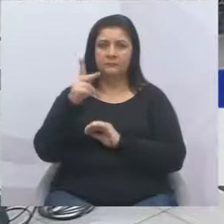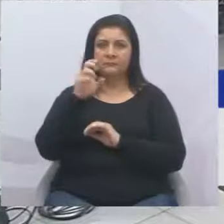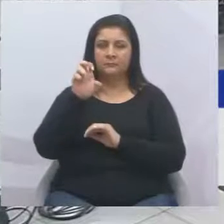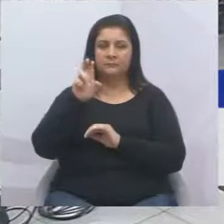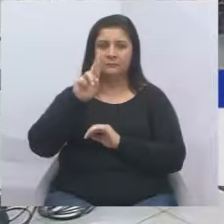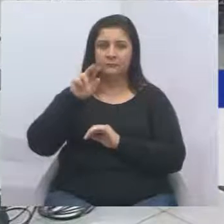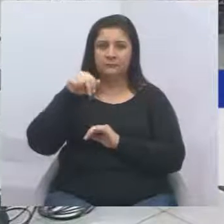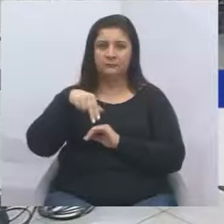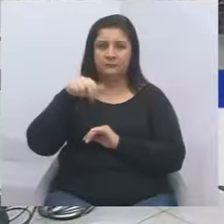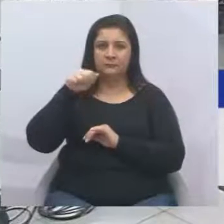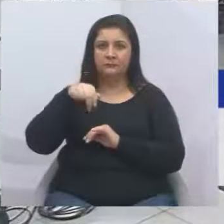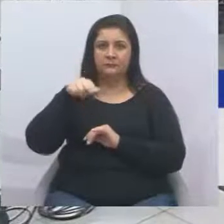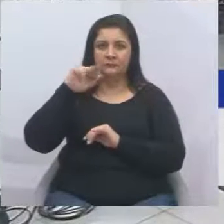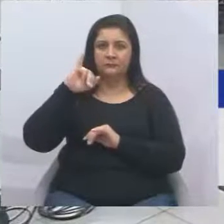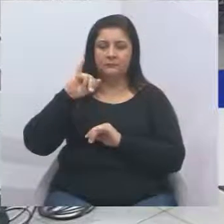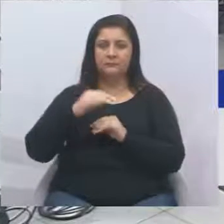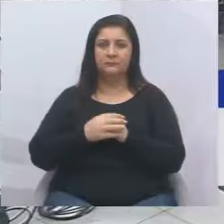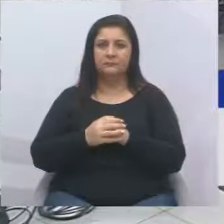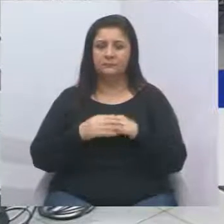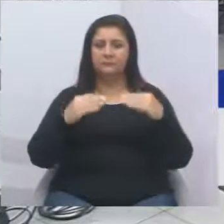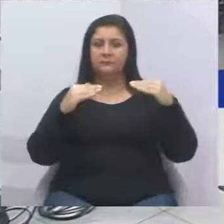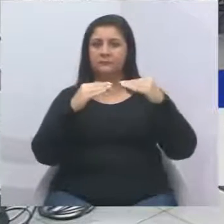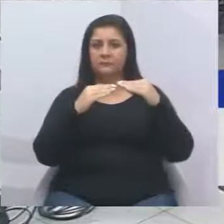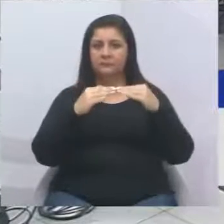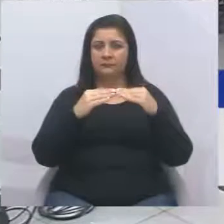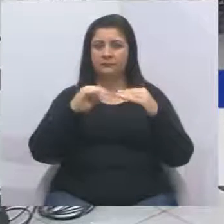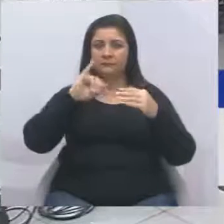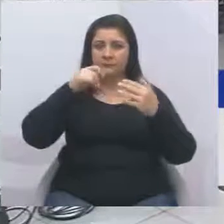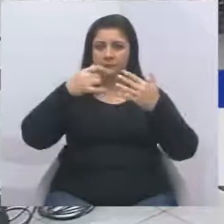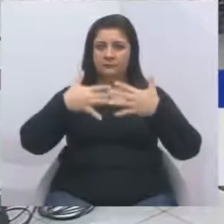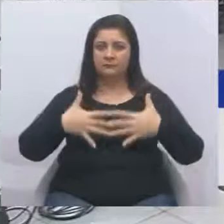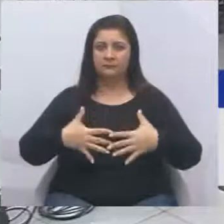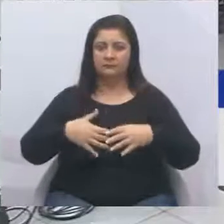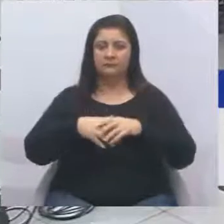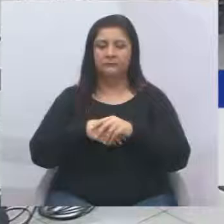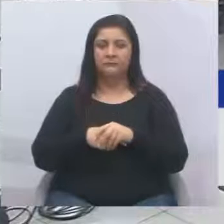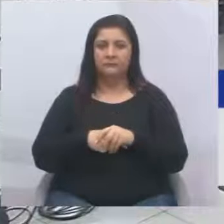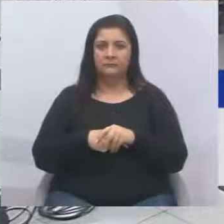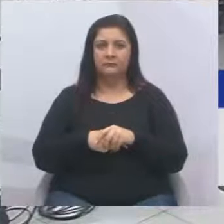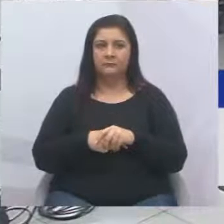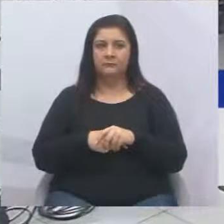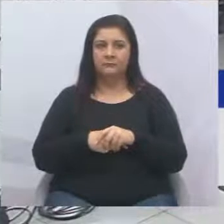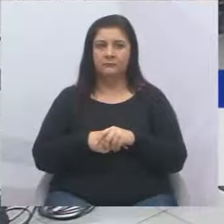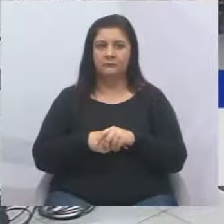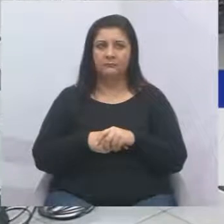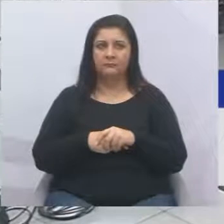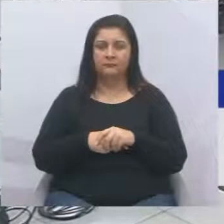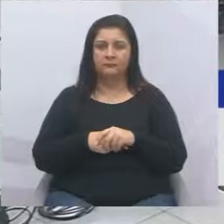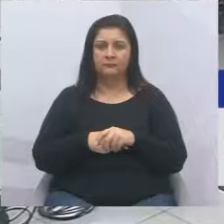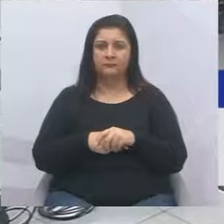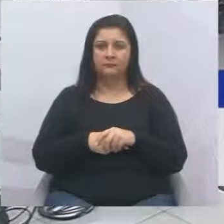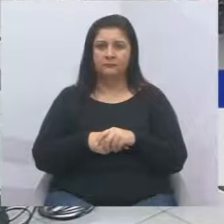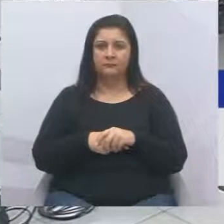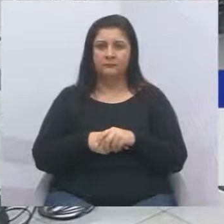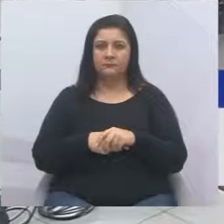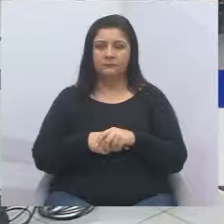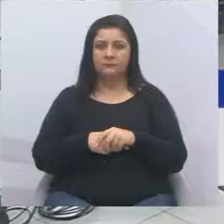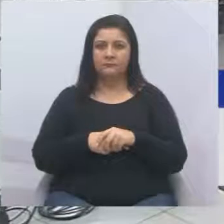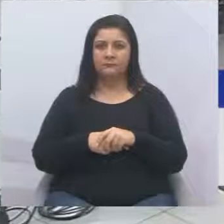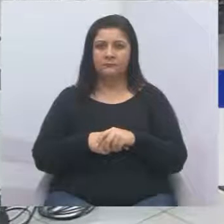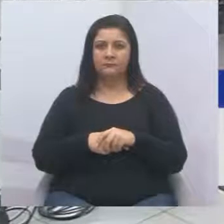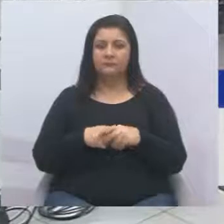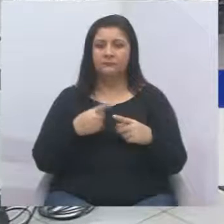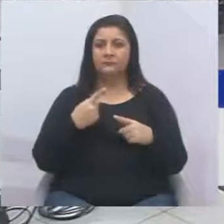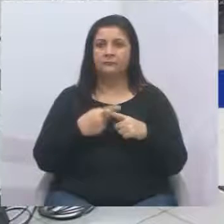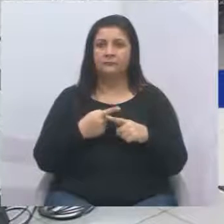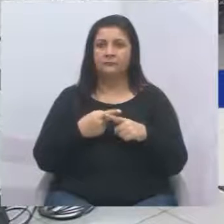Barreto. Eu voto favorável a esse projeto e quero aqui só complementar o nome dos coautores,